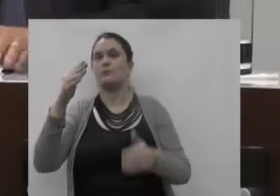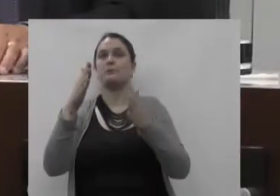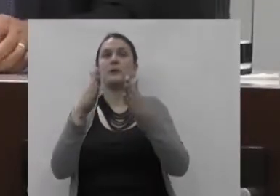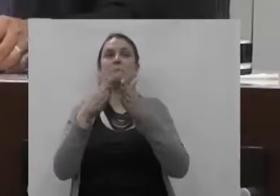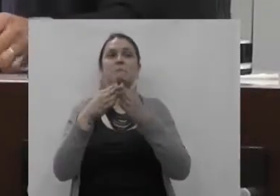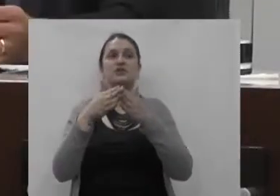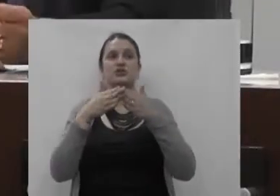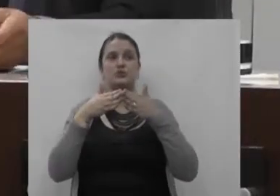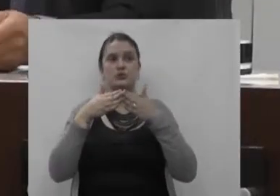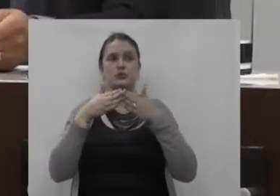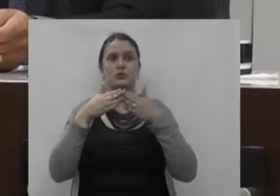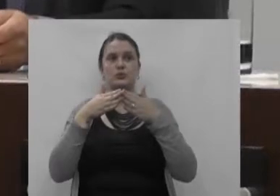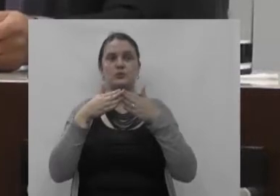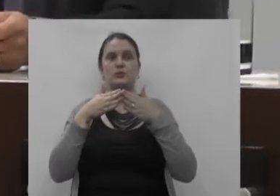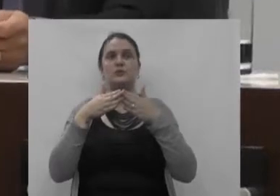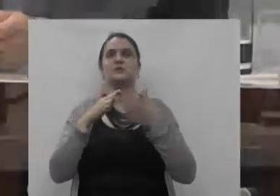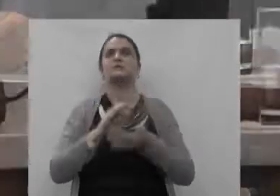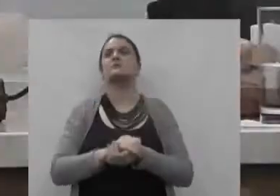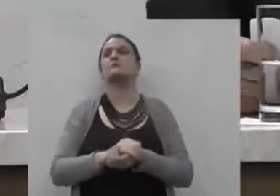Requerimentos.